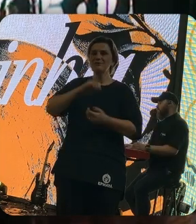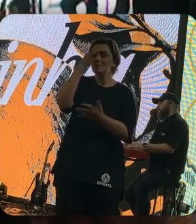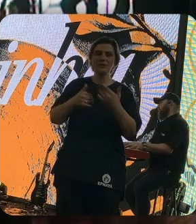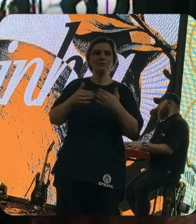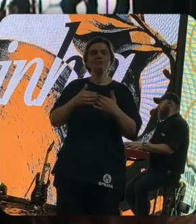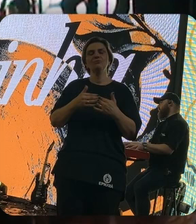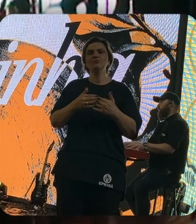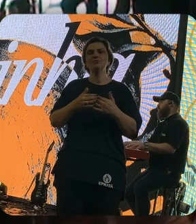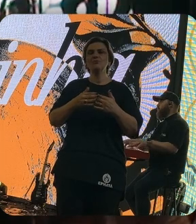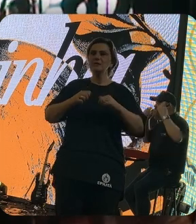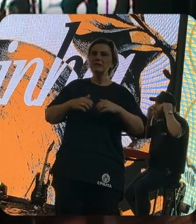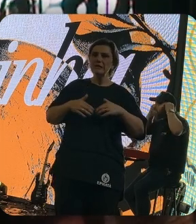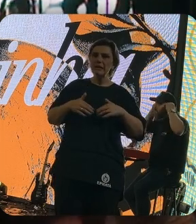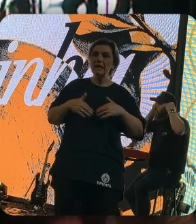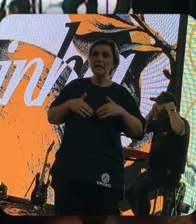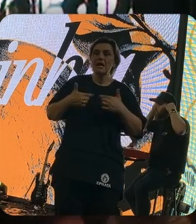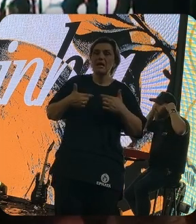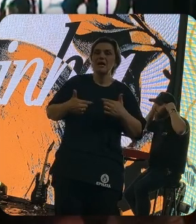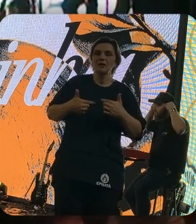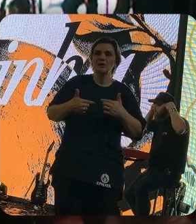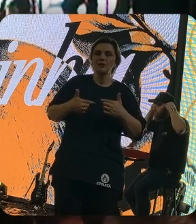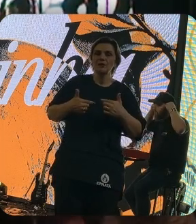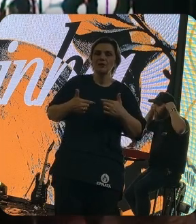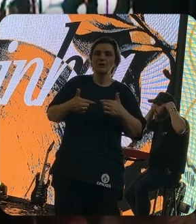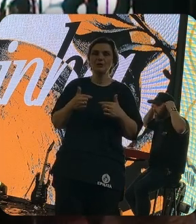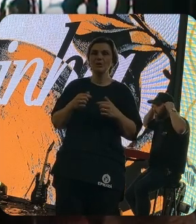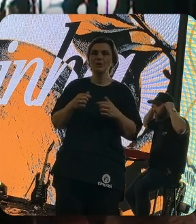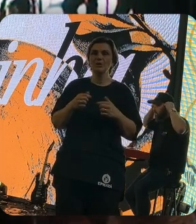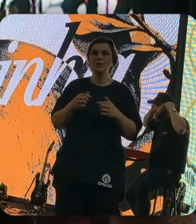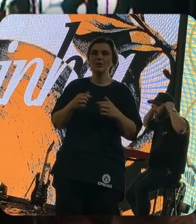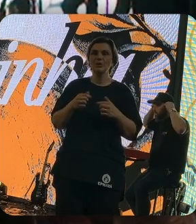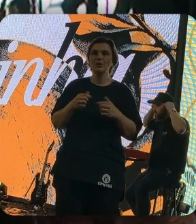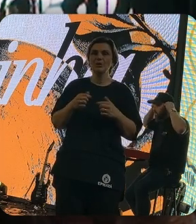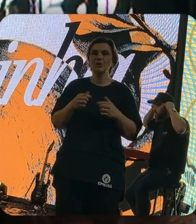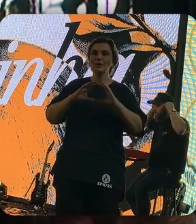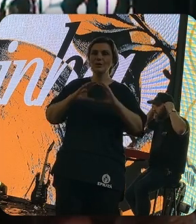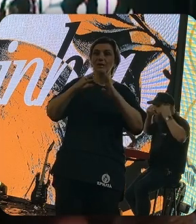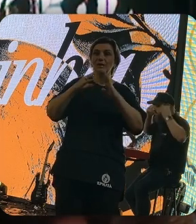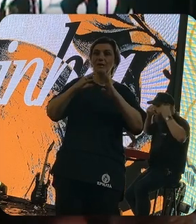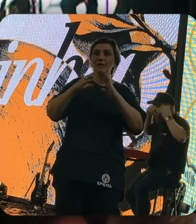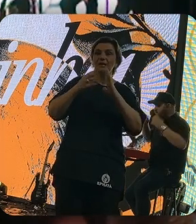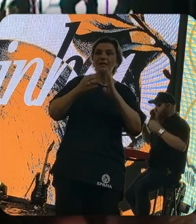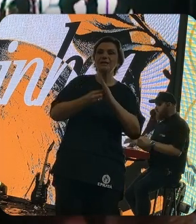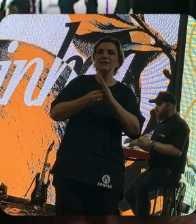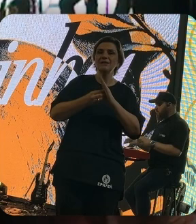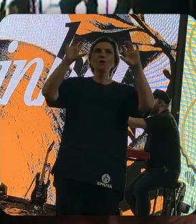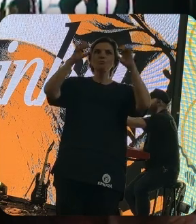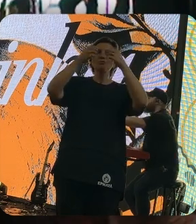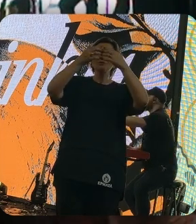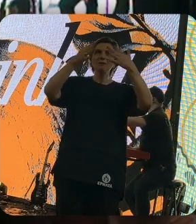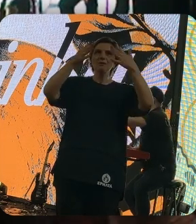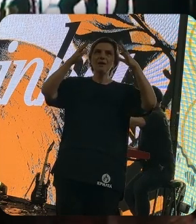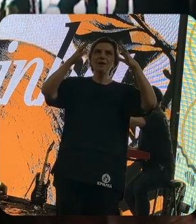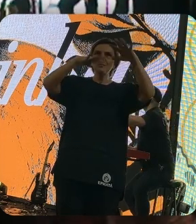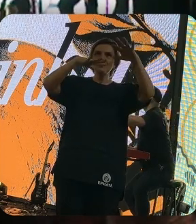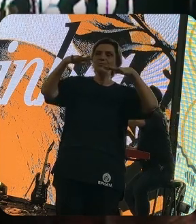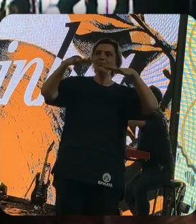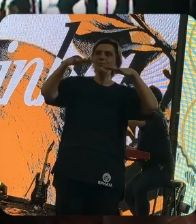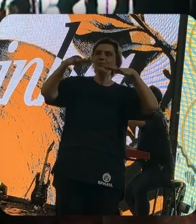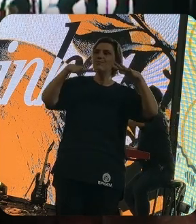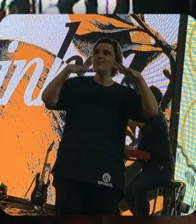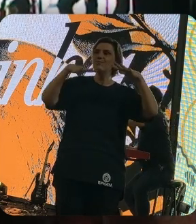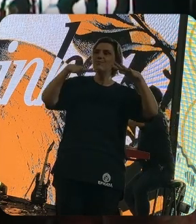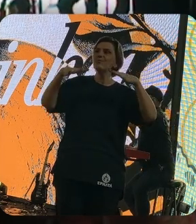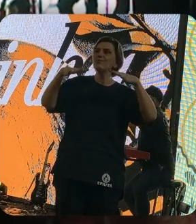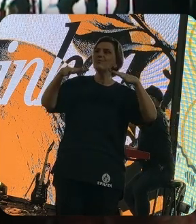você reage, quando homens reagem, quando uma igreja reage, os céus se movem. Então, à medida que Deus for liberando